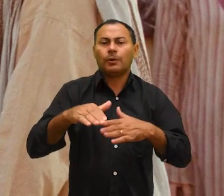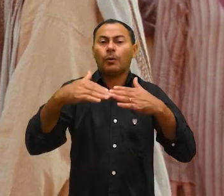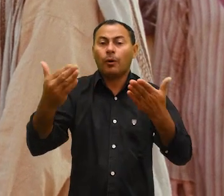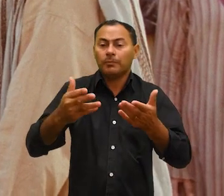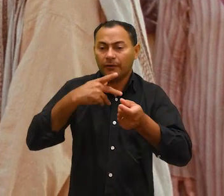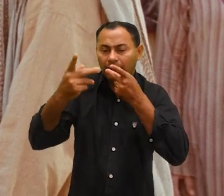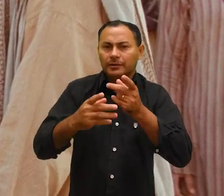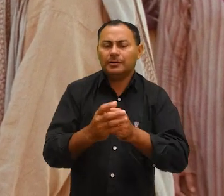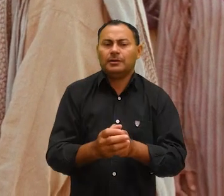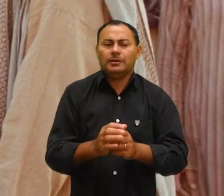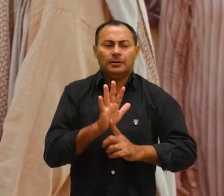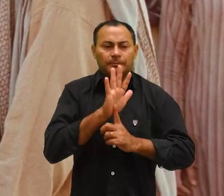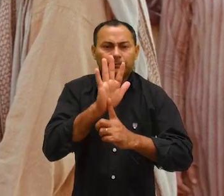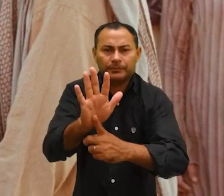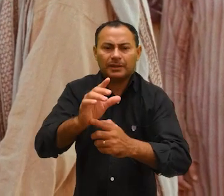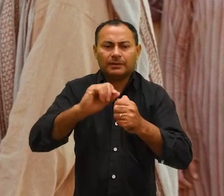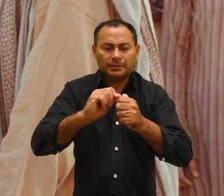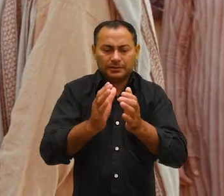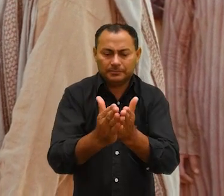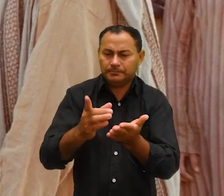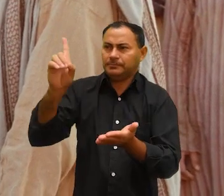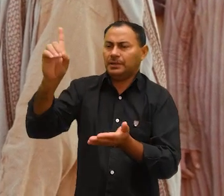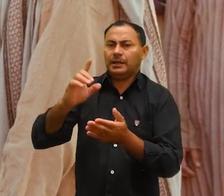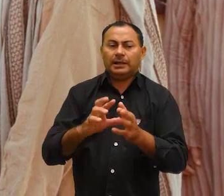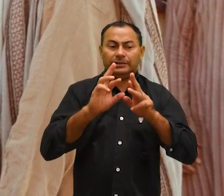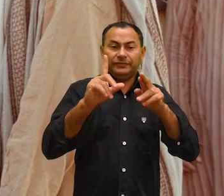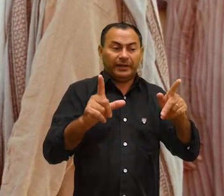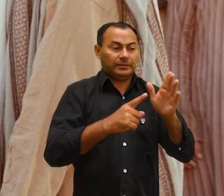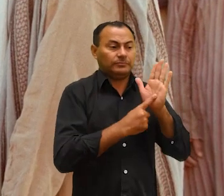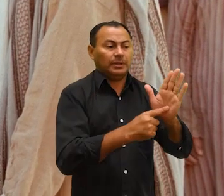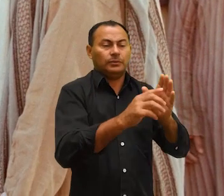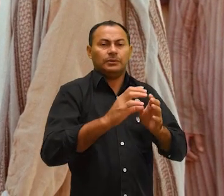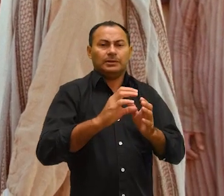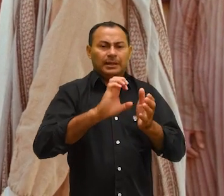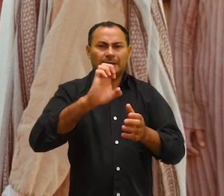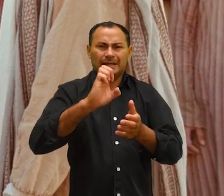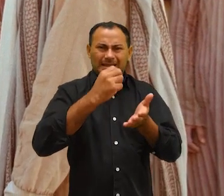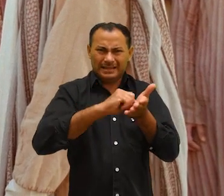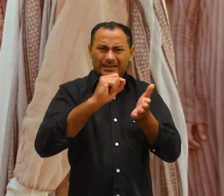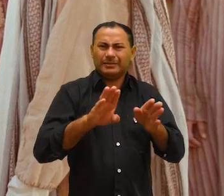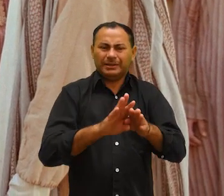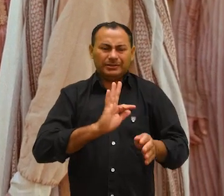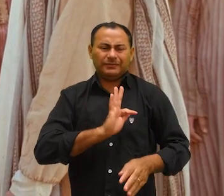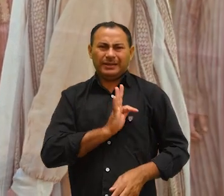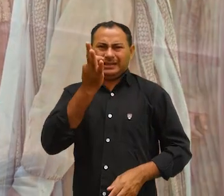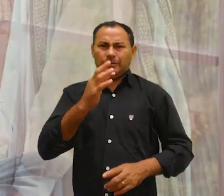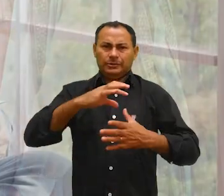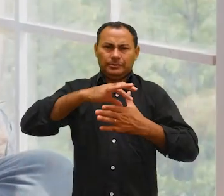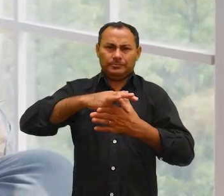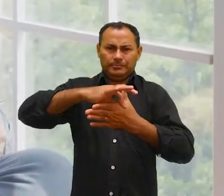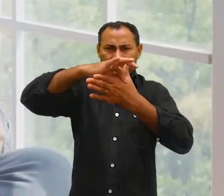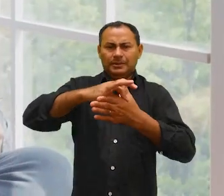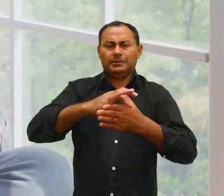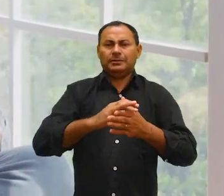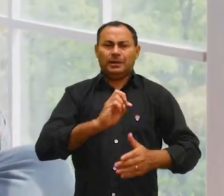quais falou que a abordagem que fazia das Escrituras era diferente da abordagem dos escribas e fariseus. O